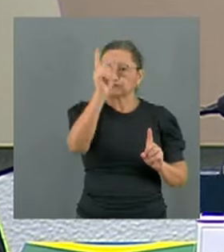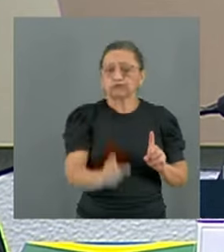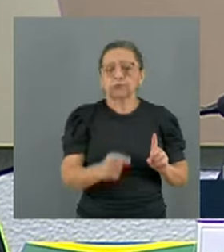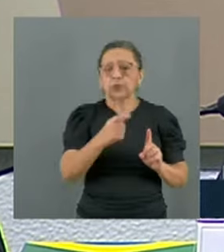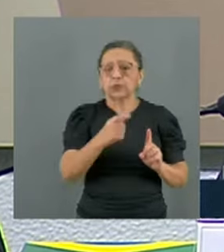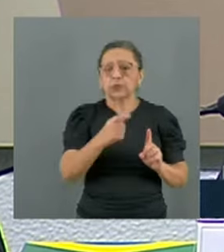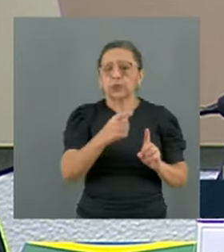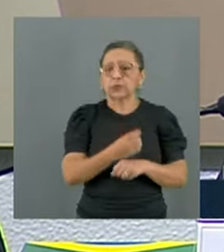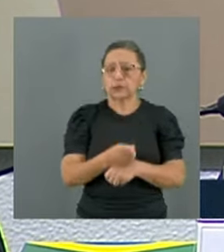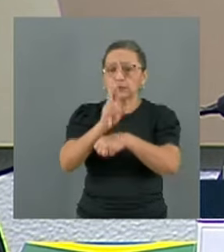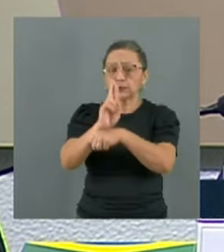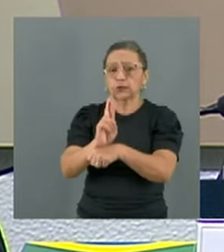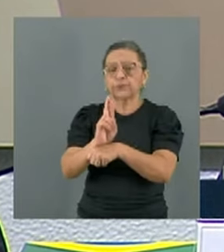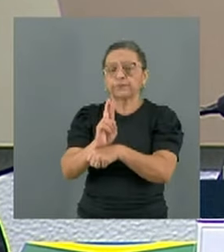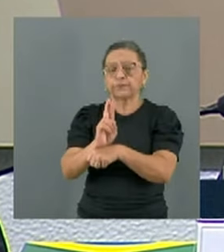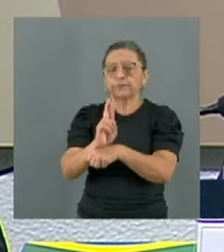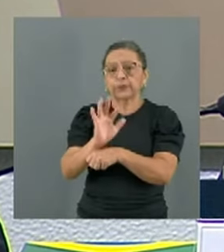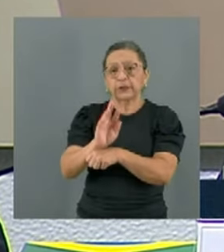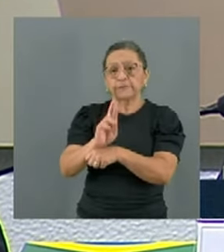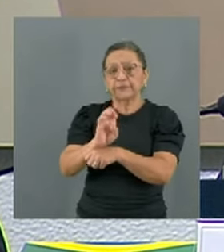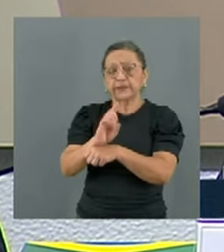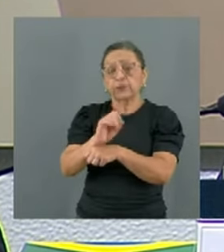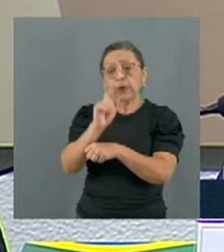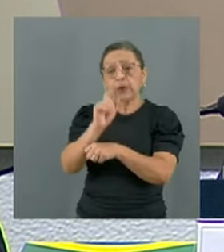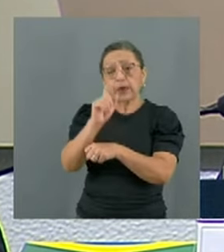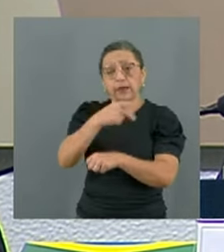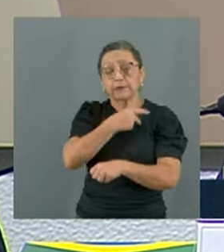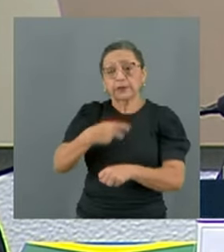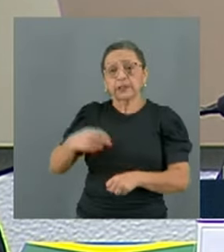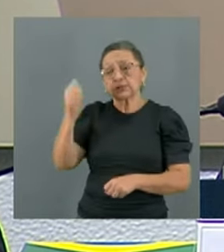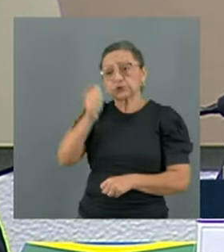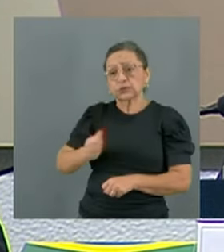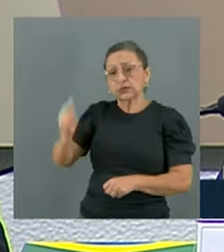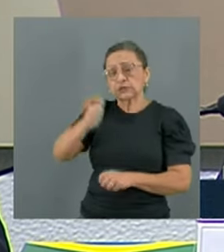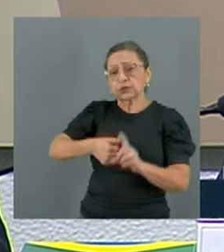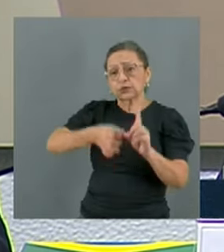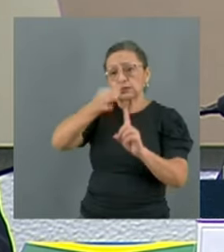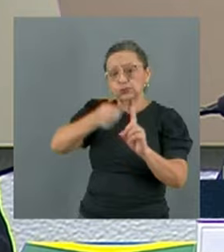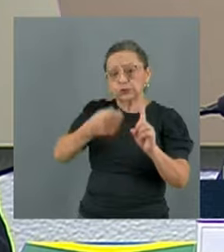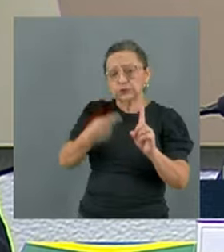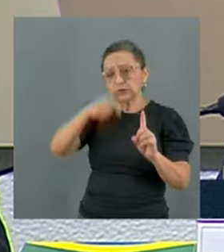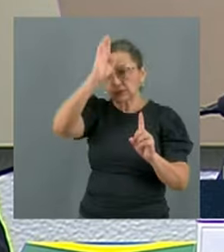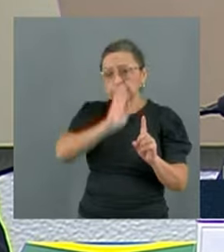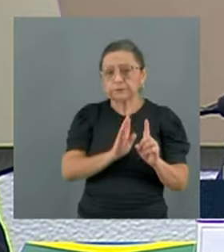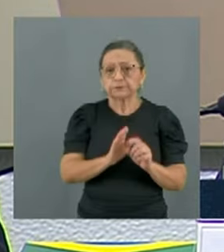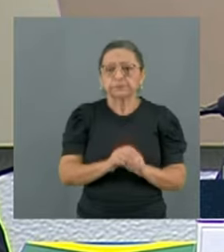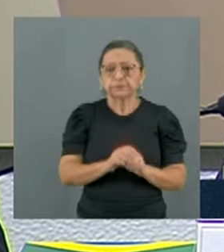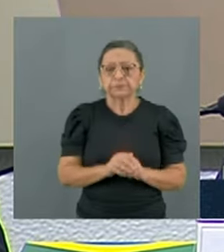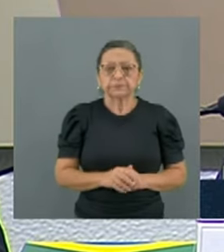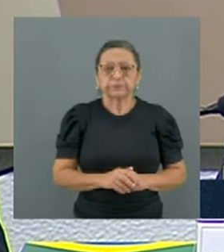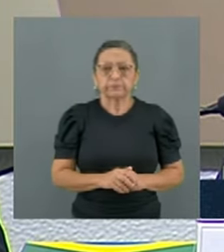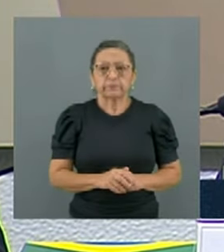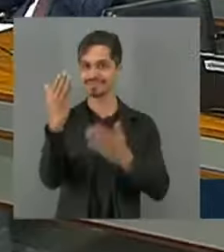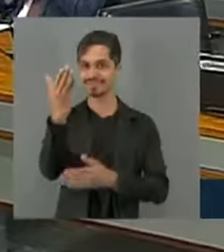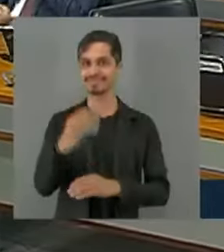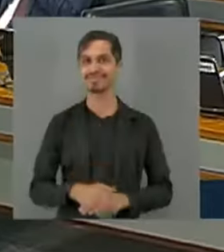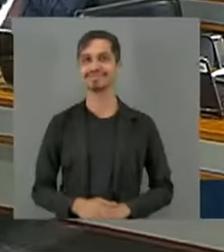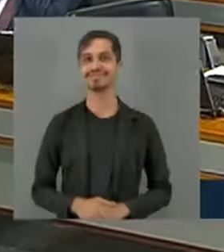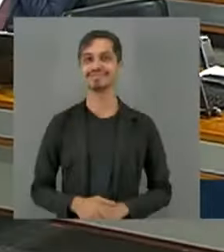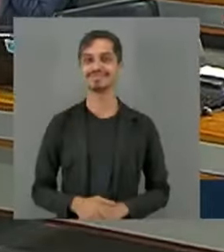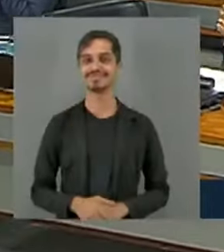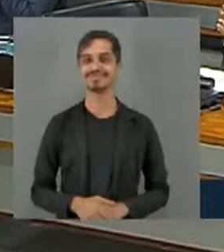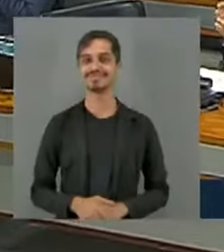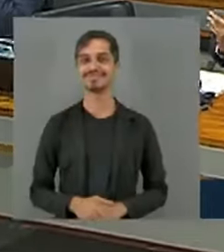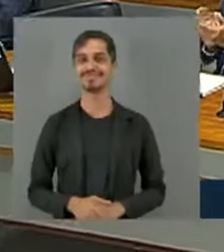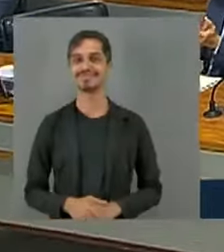controle disciplinar de magistrados pelo CNJ e os limites de atuação da instituição após a Sabatina o ministro